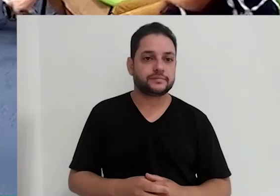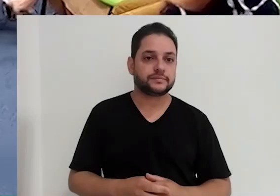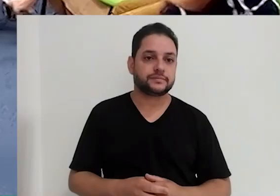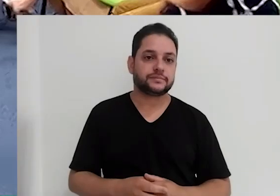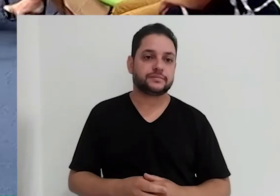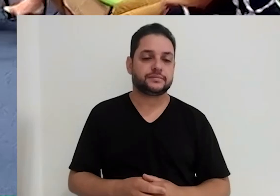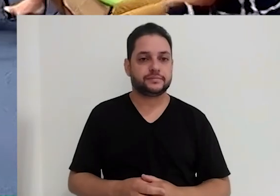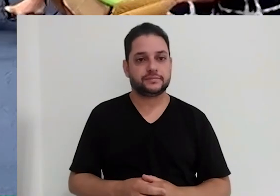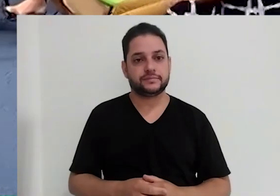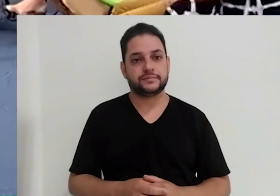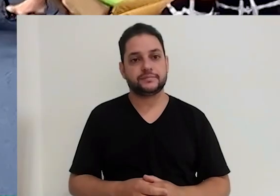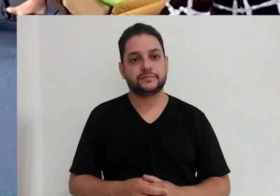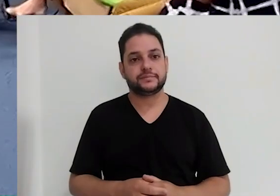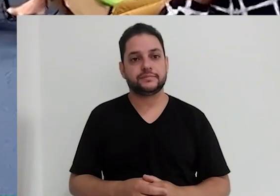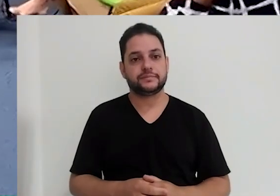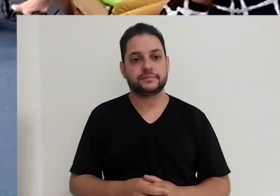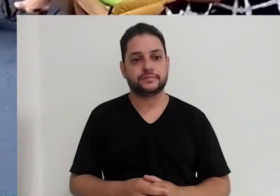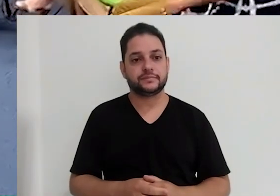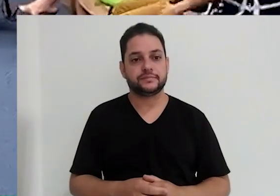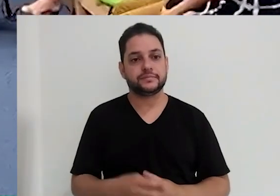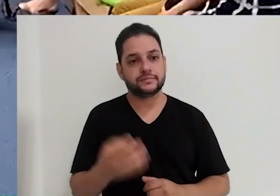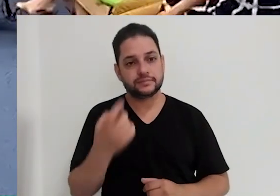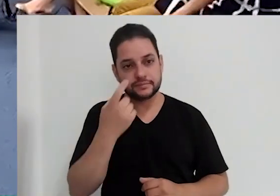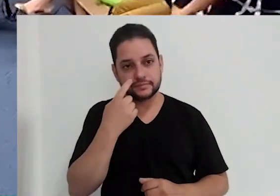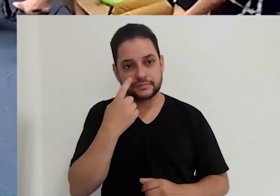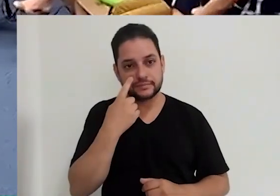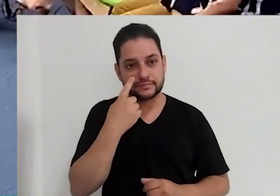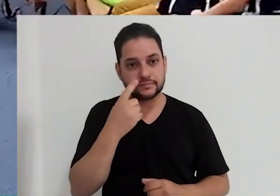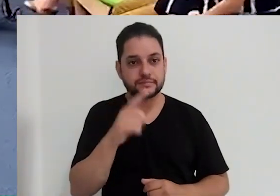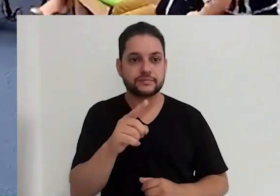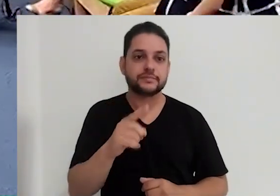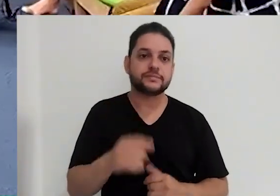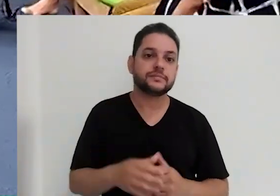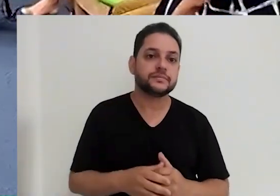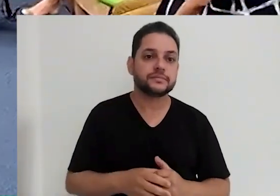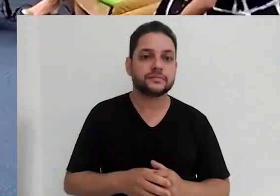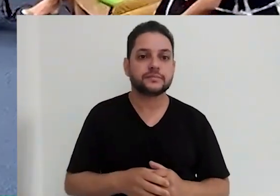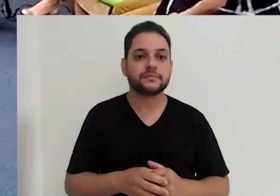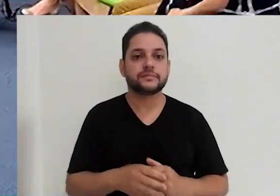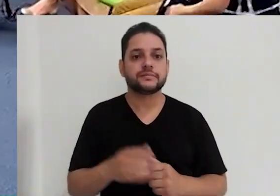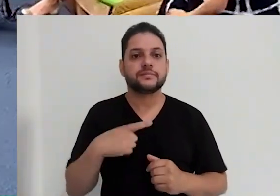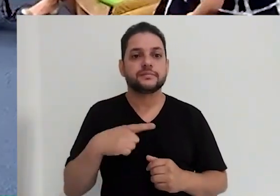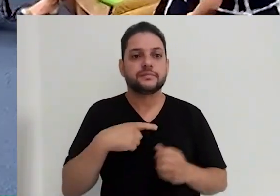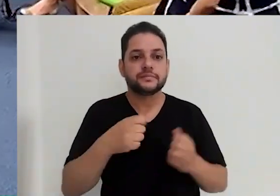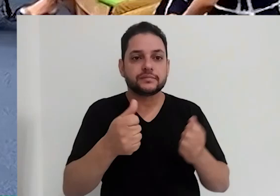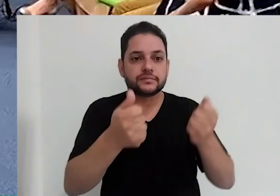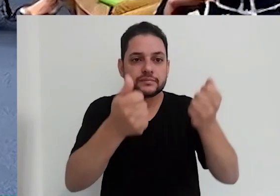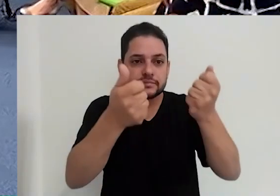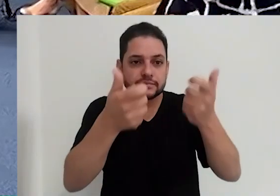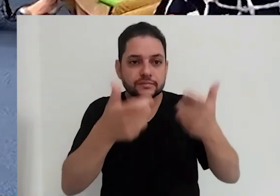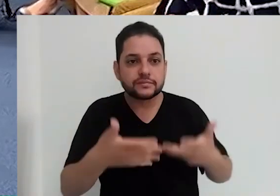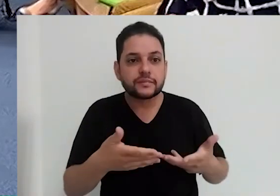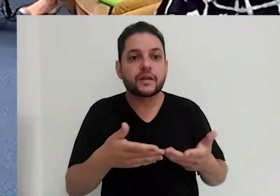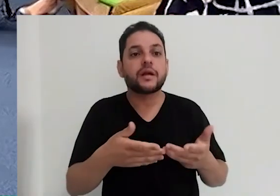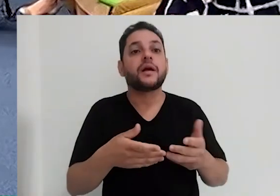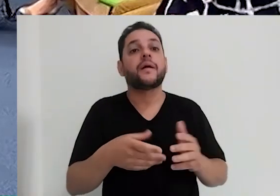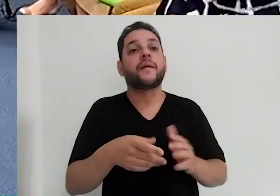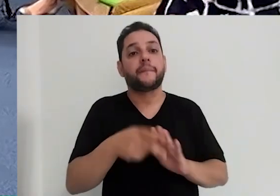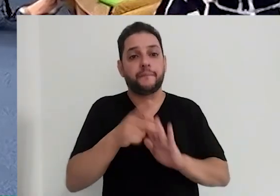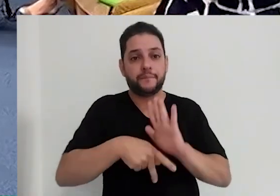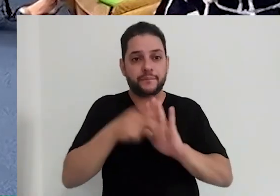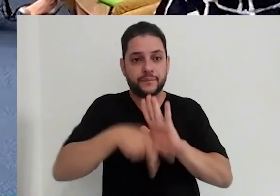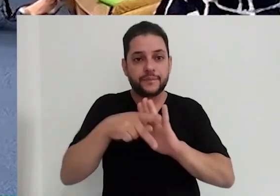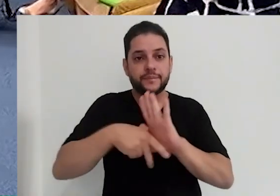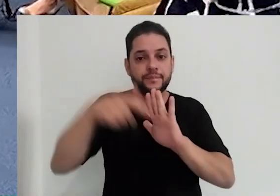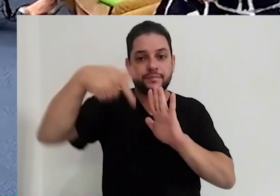contar e o que queria só aproveitar pra gente não sair daqui sem ouvir você falar um pouco mais sobre o projeto Quirino porque eu também compartilho a nossa